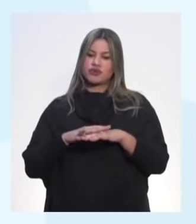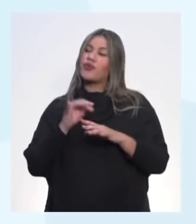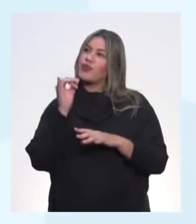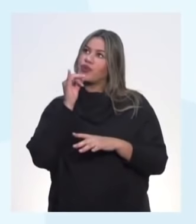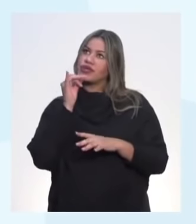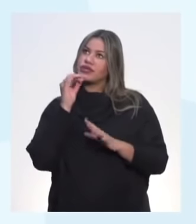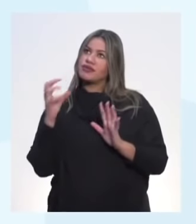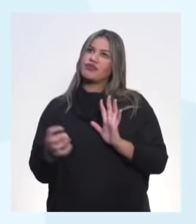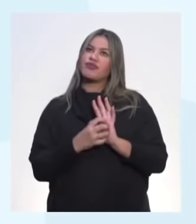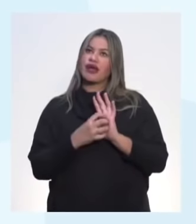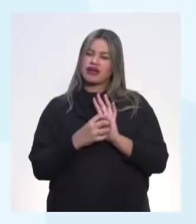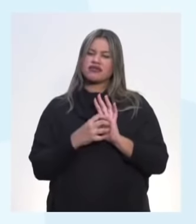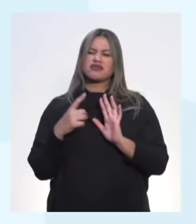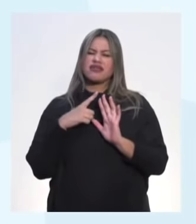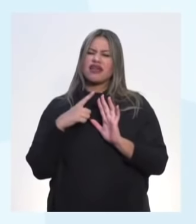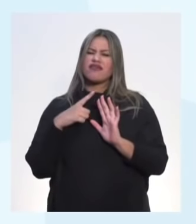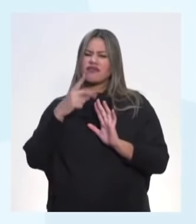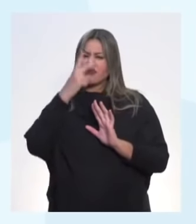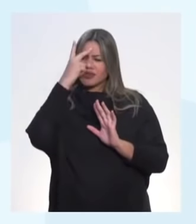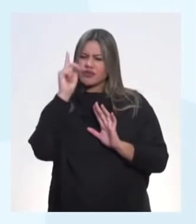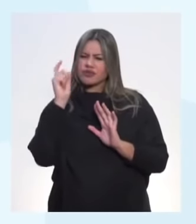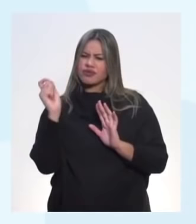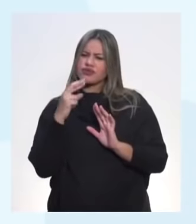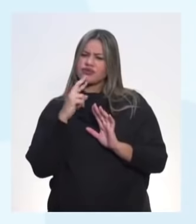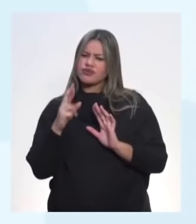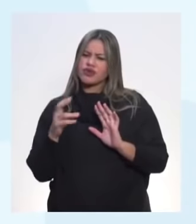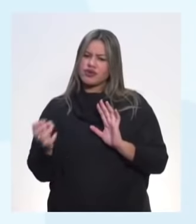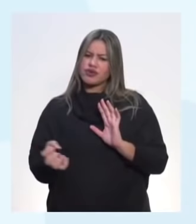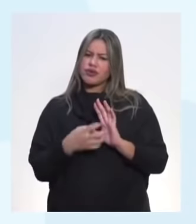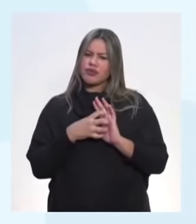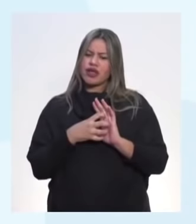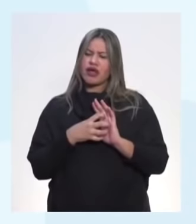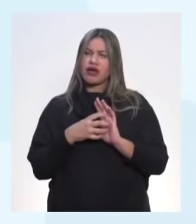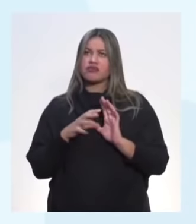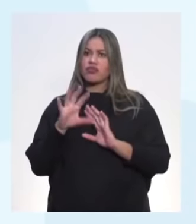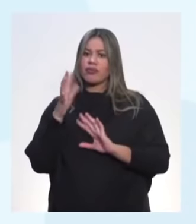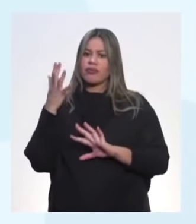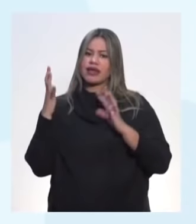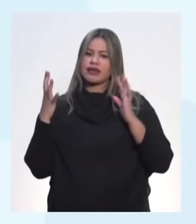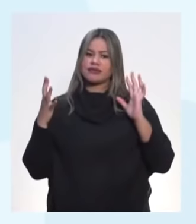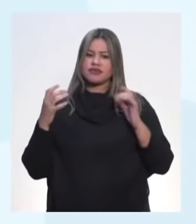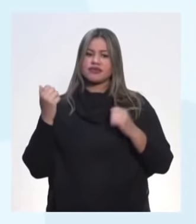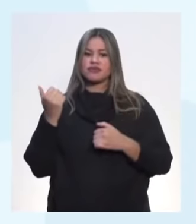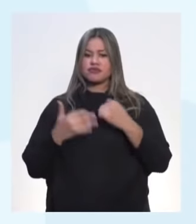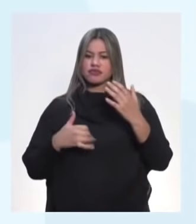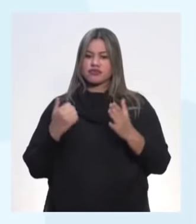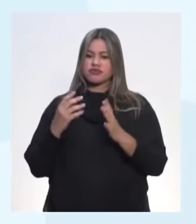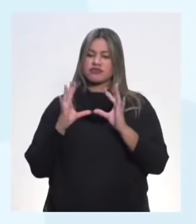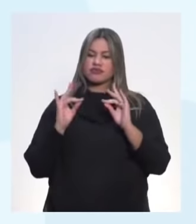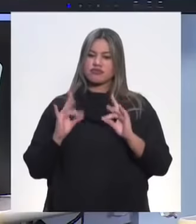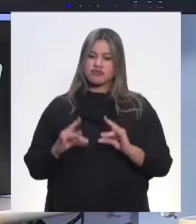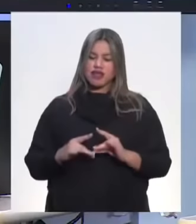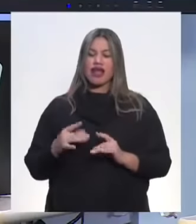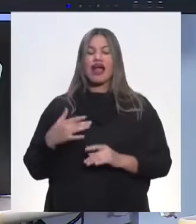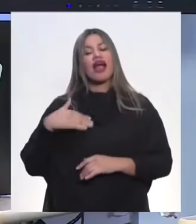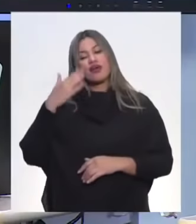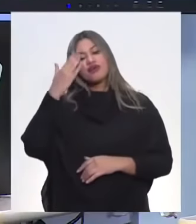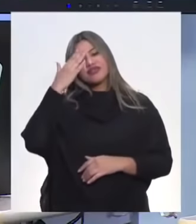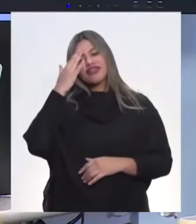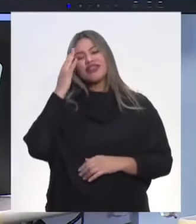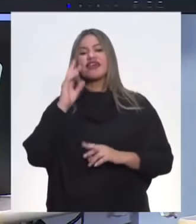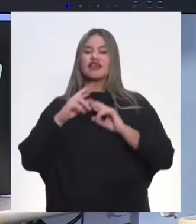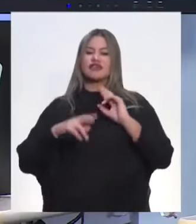colocou impactos, que eu lembro, positivos no meio ambiente, e explicar o porquê disso com a fala de especialistas. Eu sei que era muita coisa para vocês